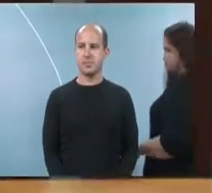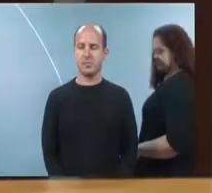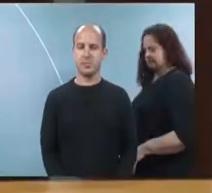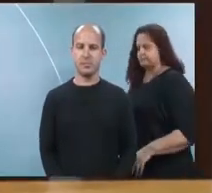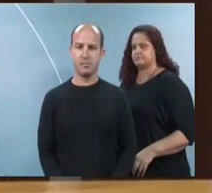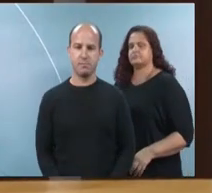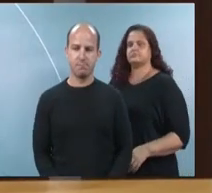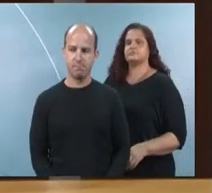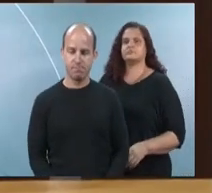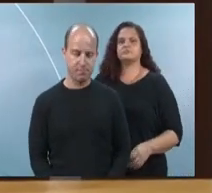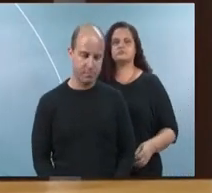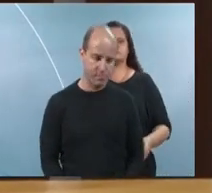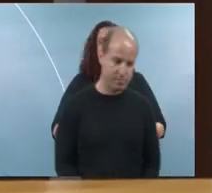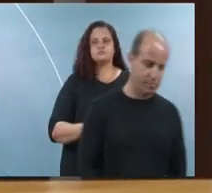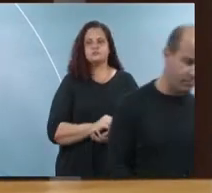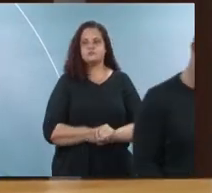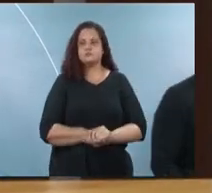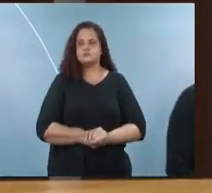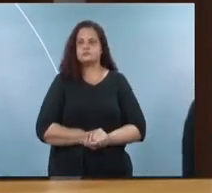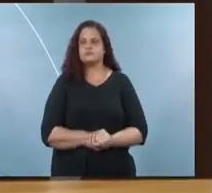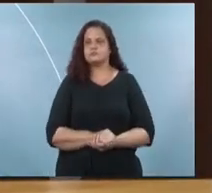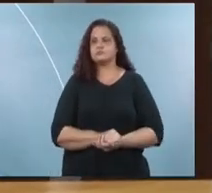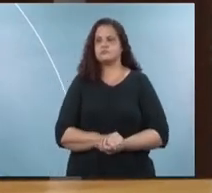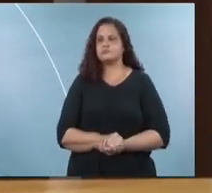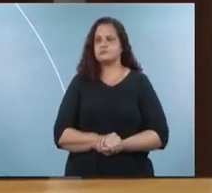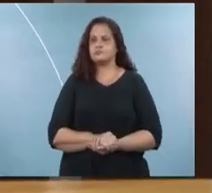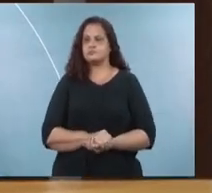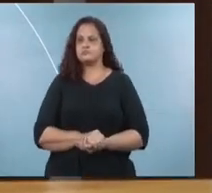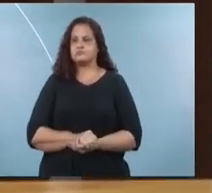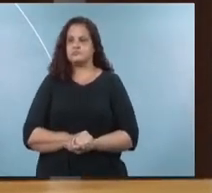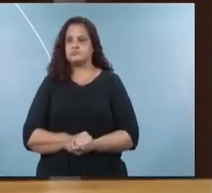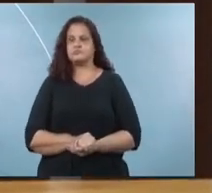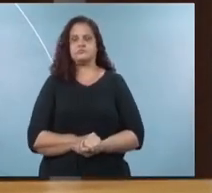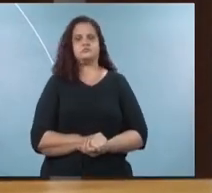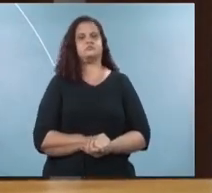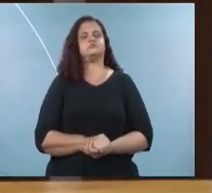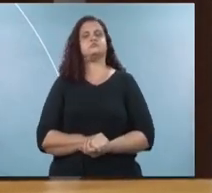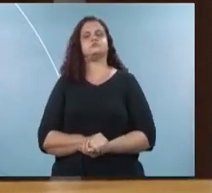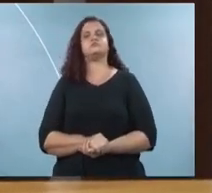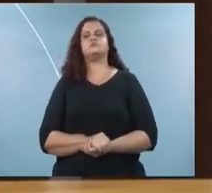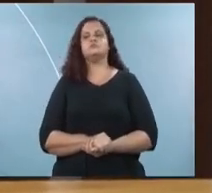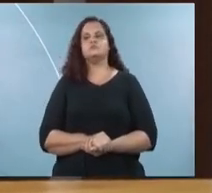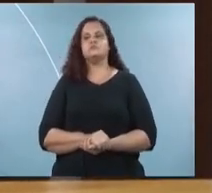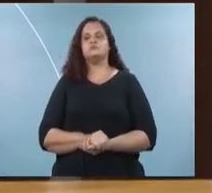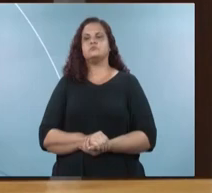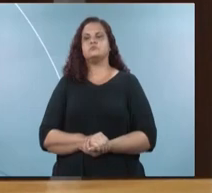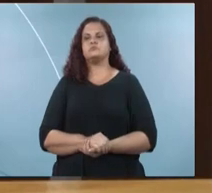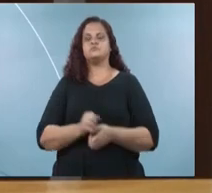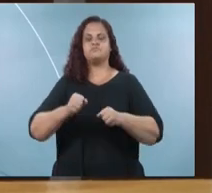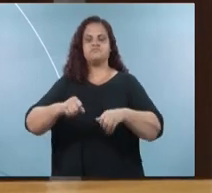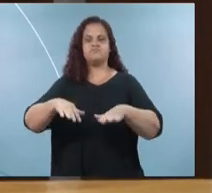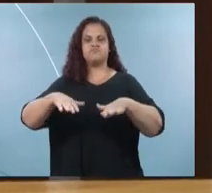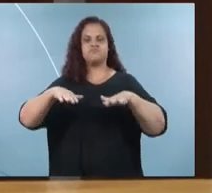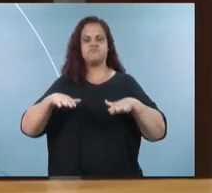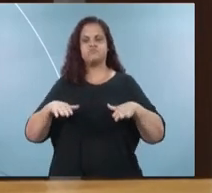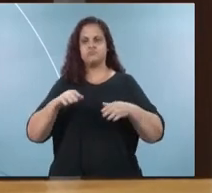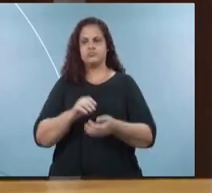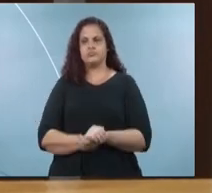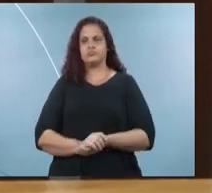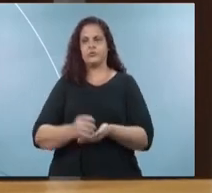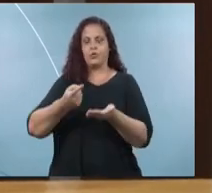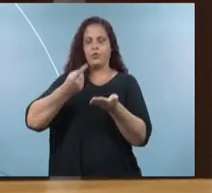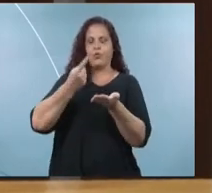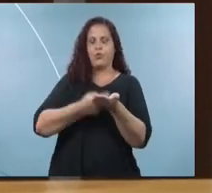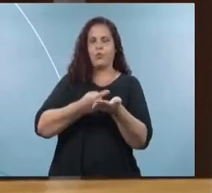Fique à vontade, deputado Francisco do PT, que já deixa o plenário diante de